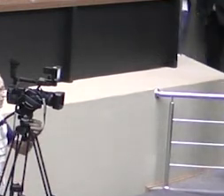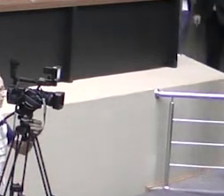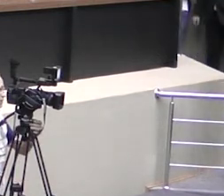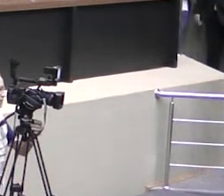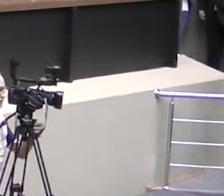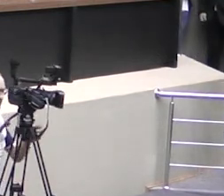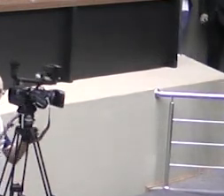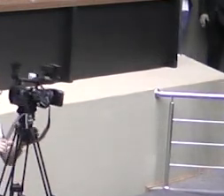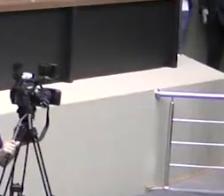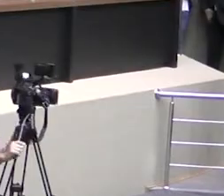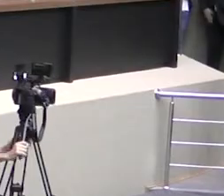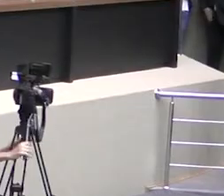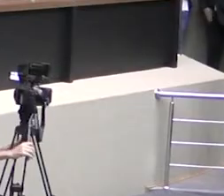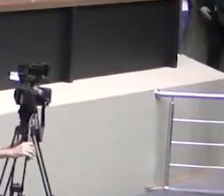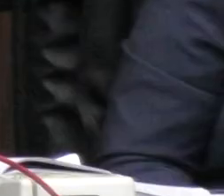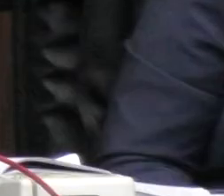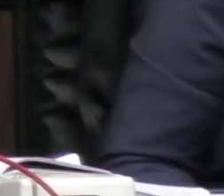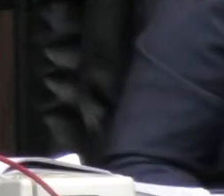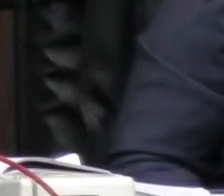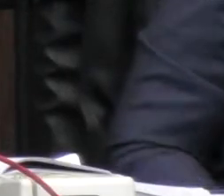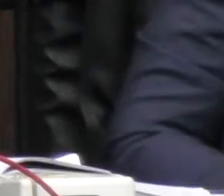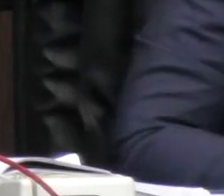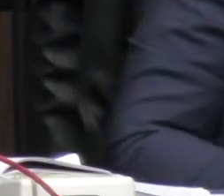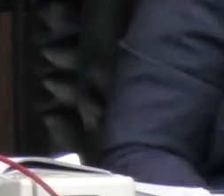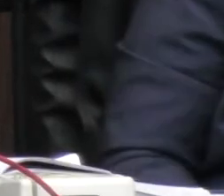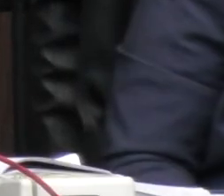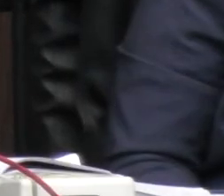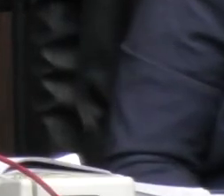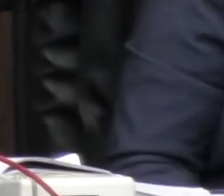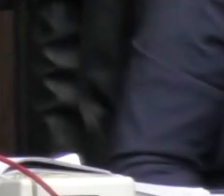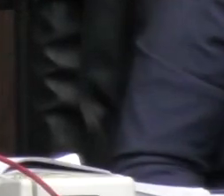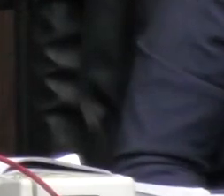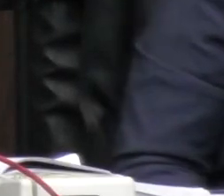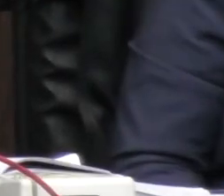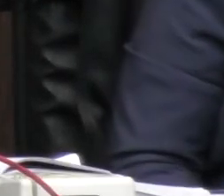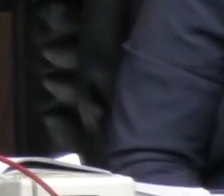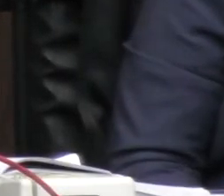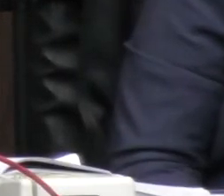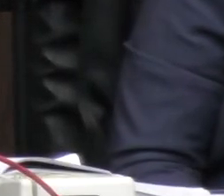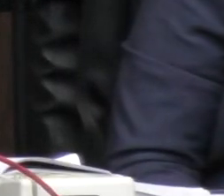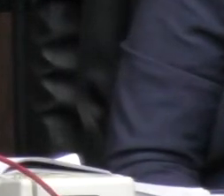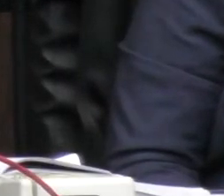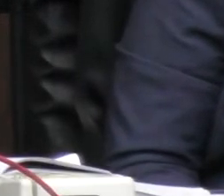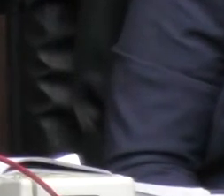senhores deputados após a pronunciamento do deputado Belarmino Lins